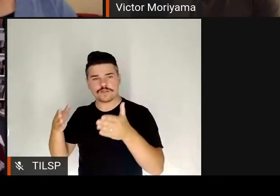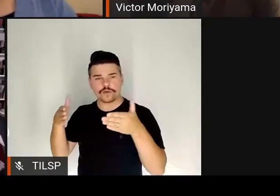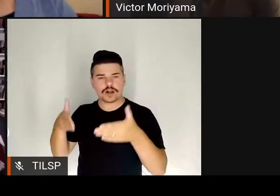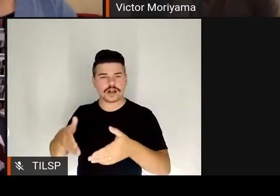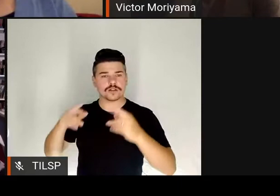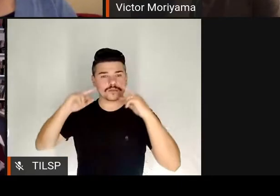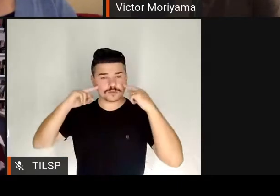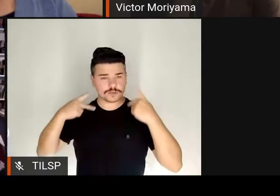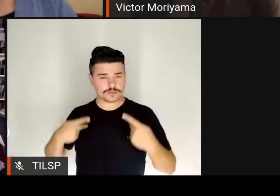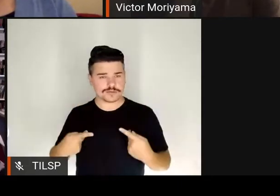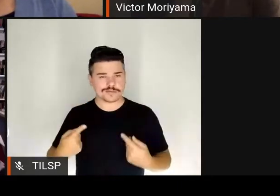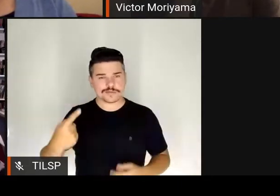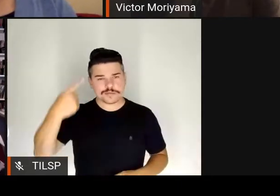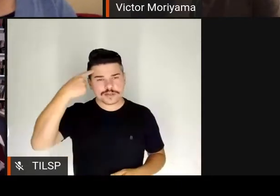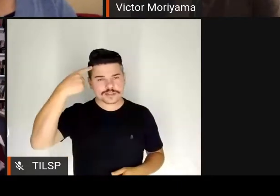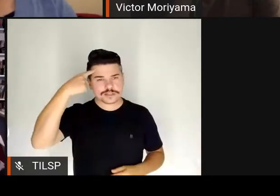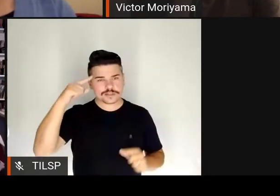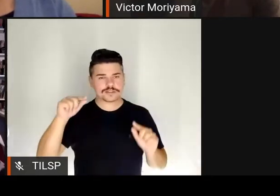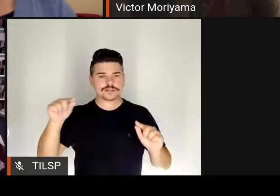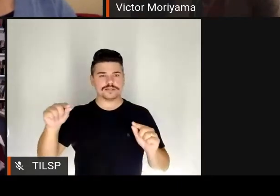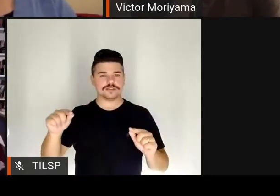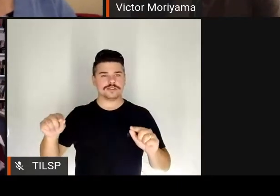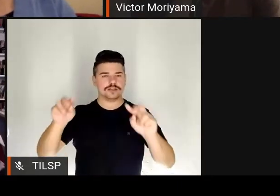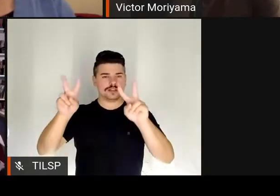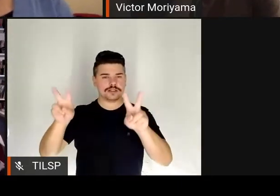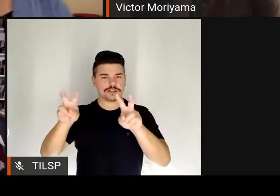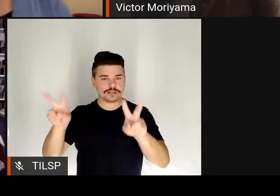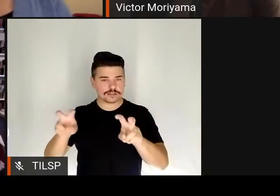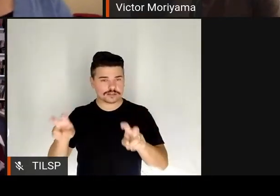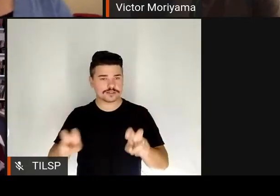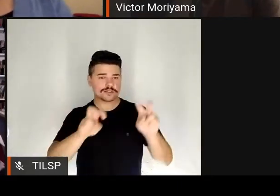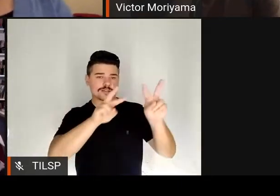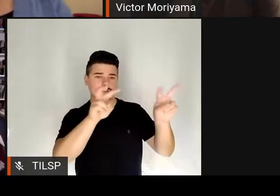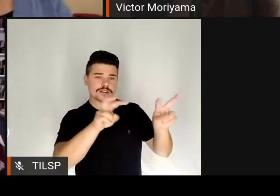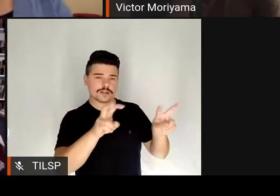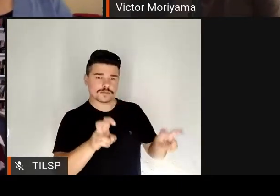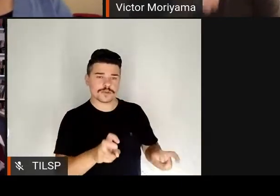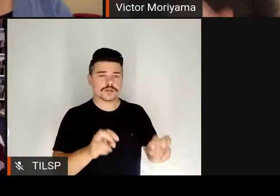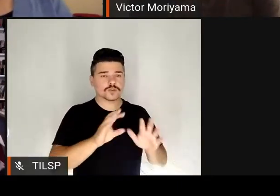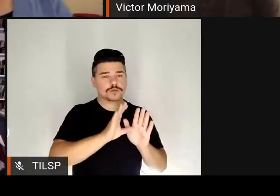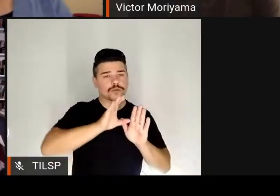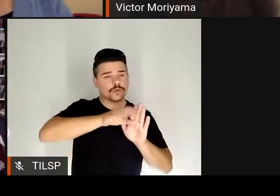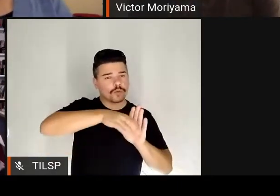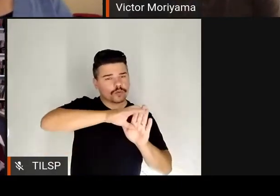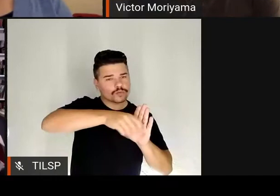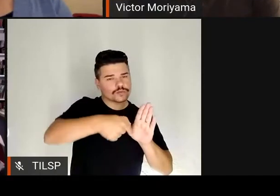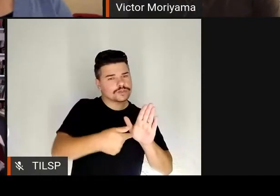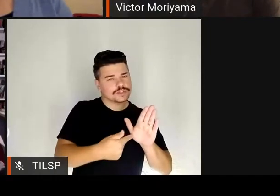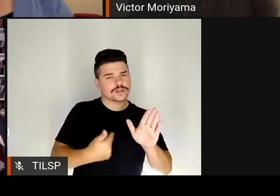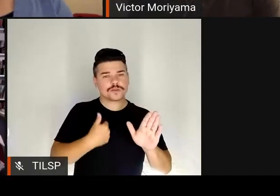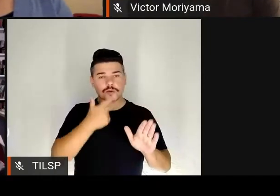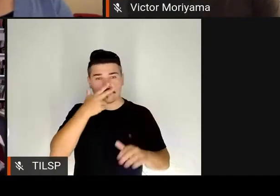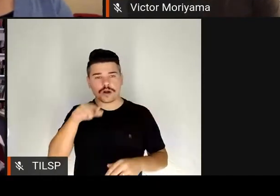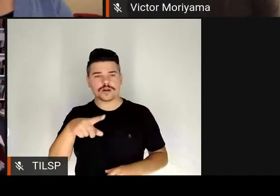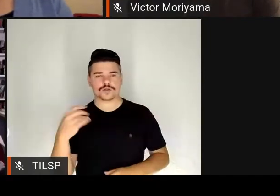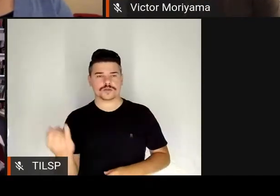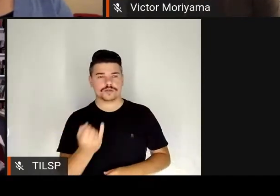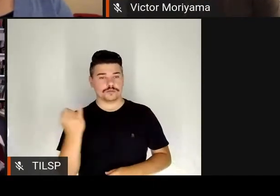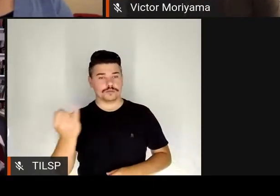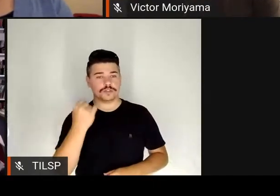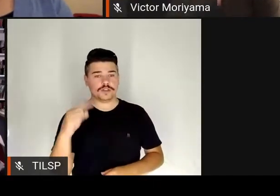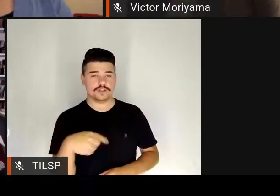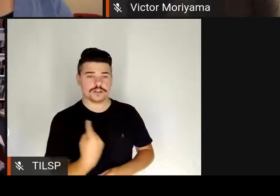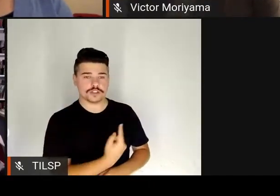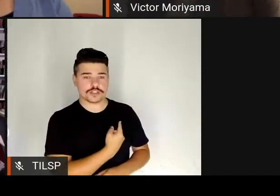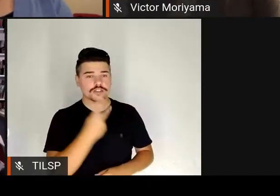pouco a origem, né, desses termos e dessa conceituação. E, para isso, eu acho que é muito importante podermos ouvir a